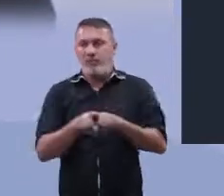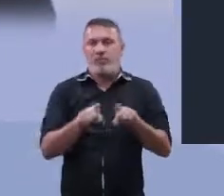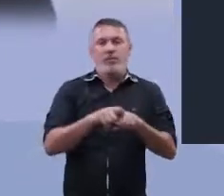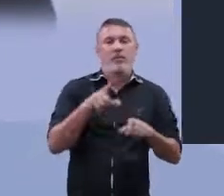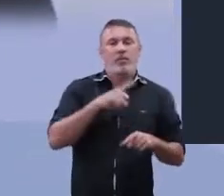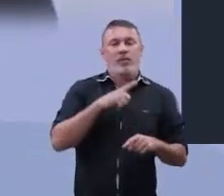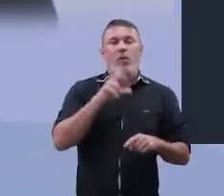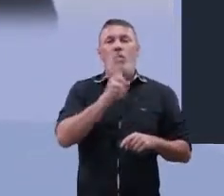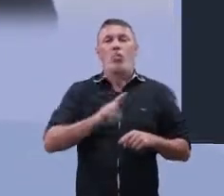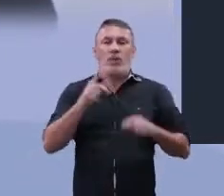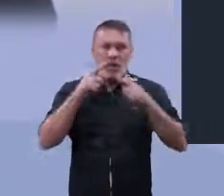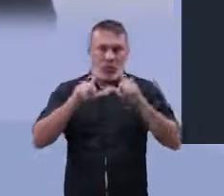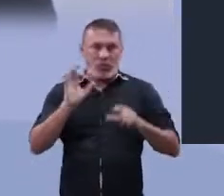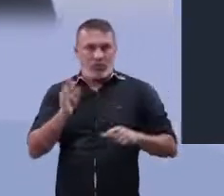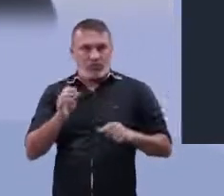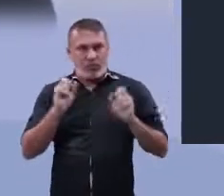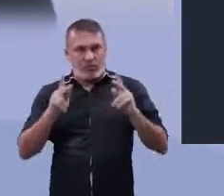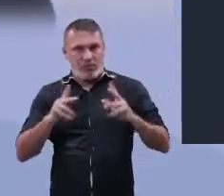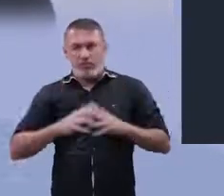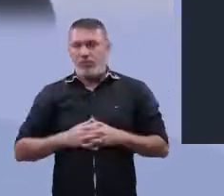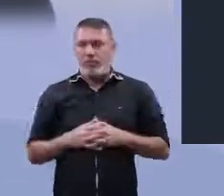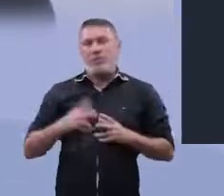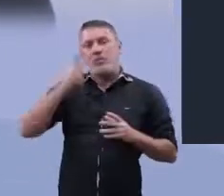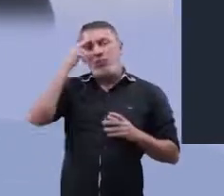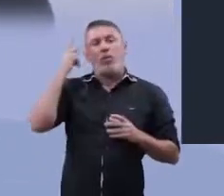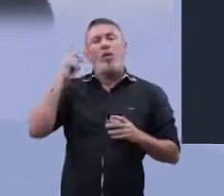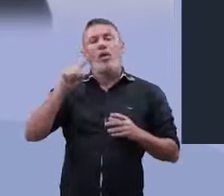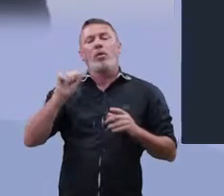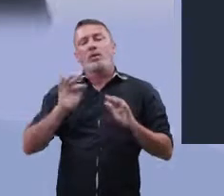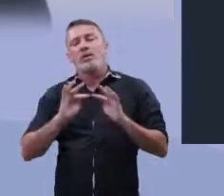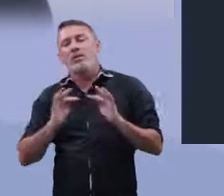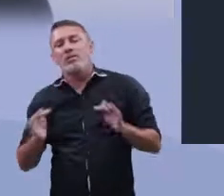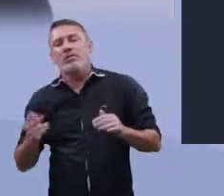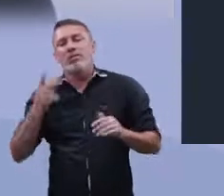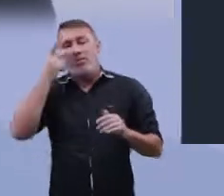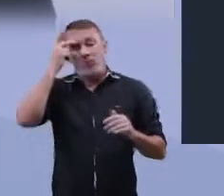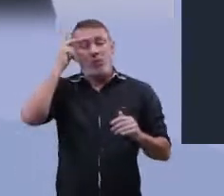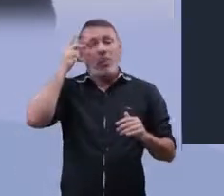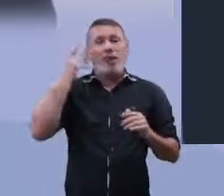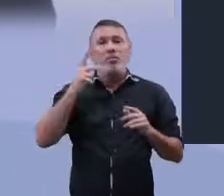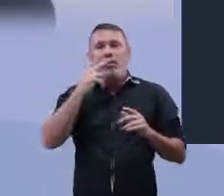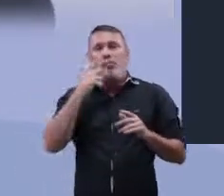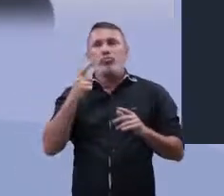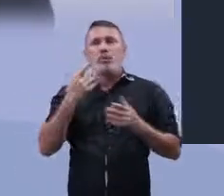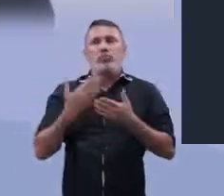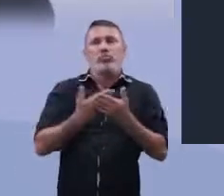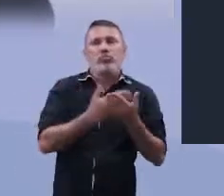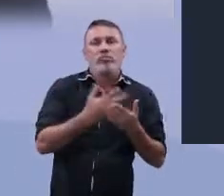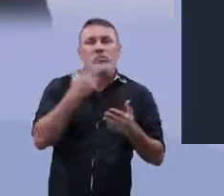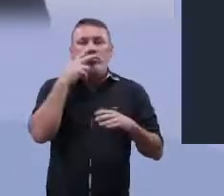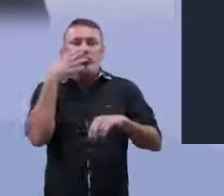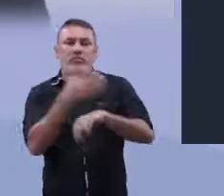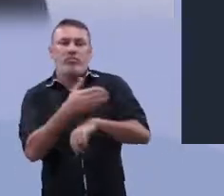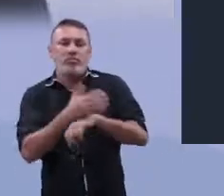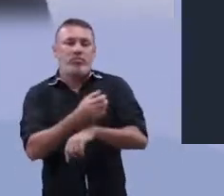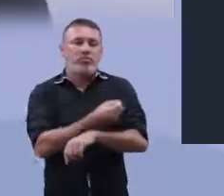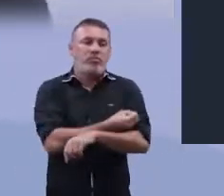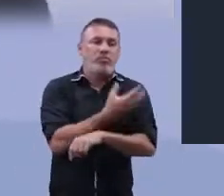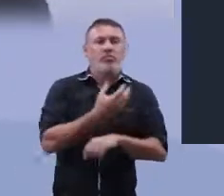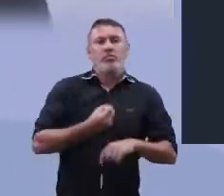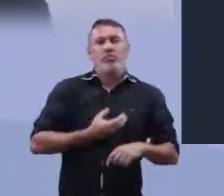utilizam esse tipo de linguagem, ok? Pessoas mais simples, né, que talvez não tiveram tanto acesso